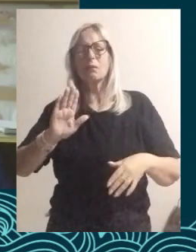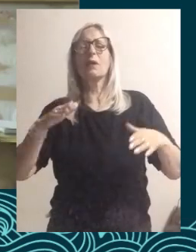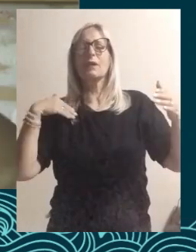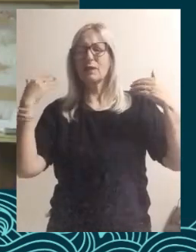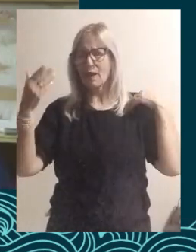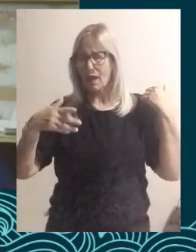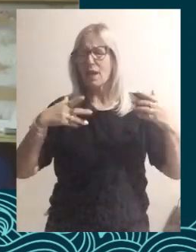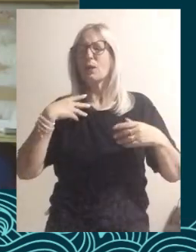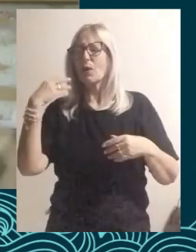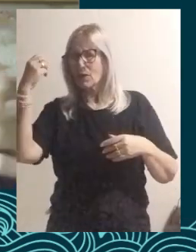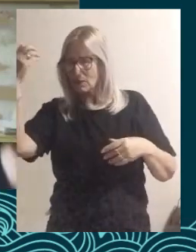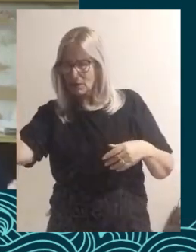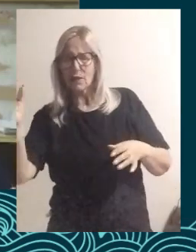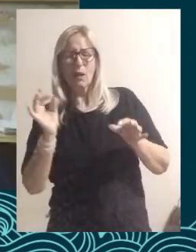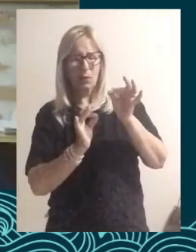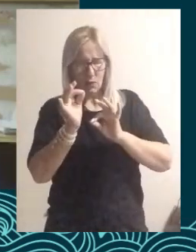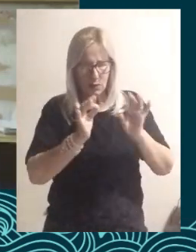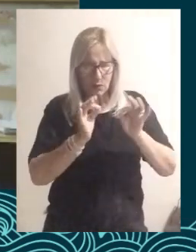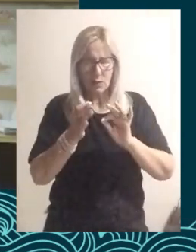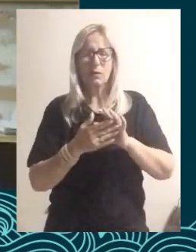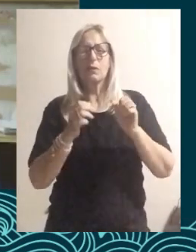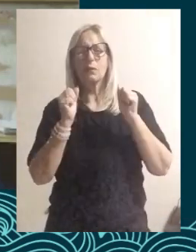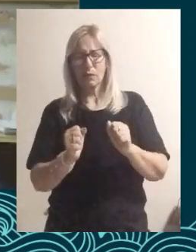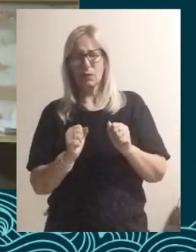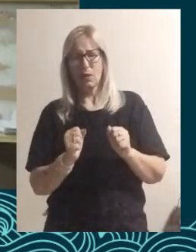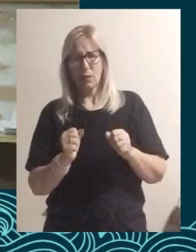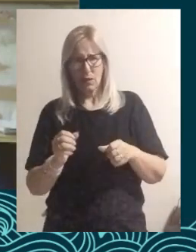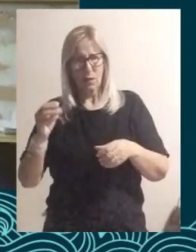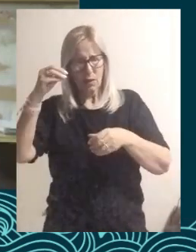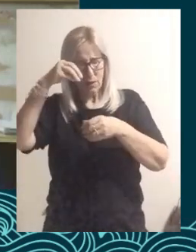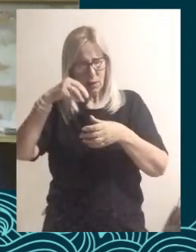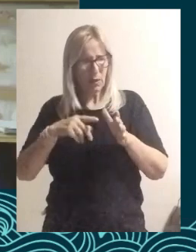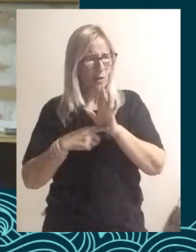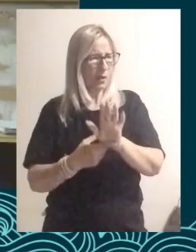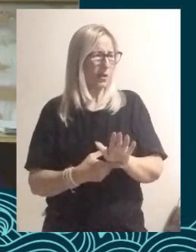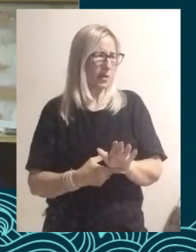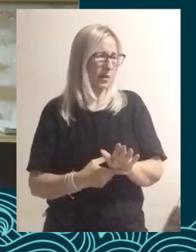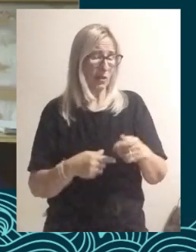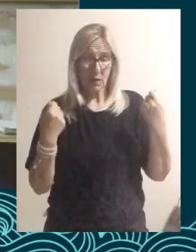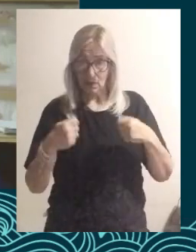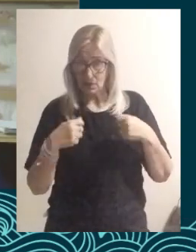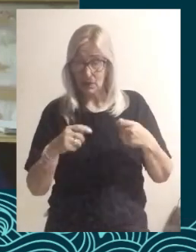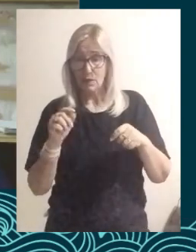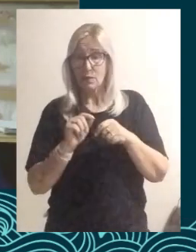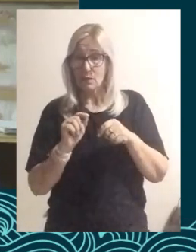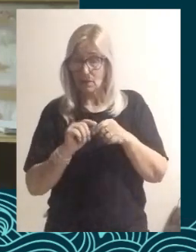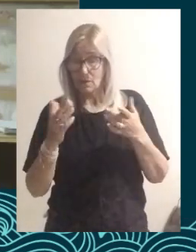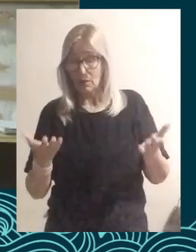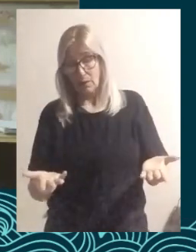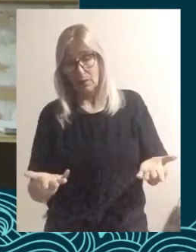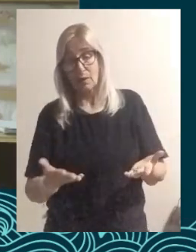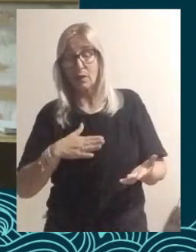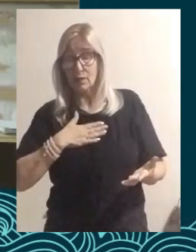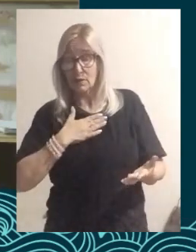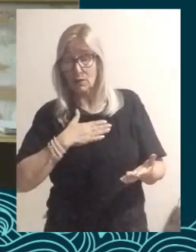fazer isso, eu posso sair, eu posso organizar a minha vida de uma maneira que caibam as coisas, tanto as que